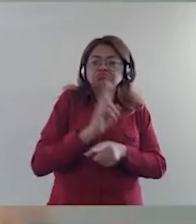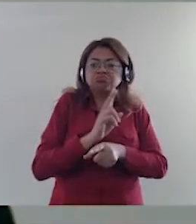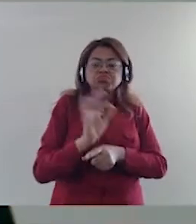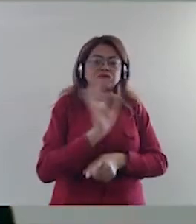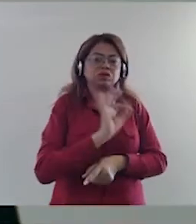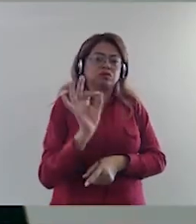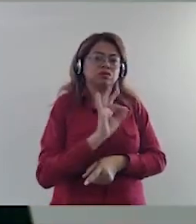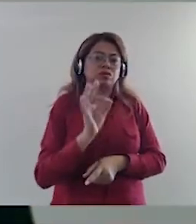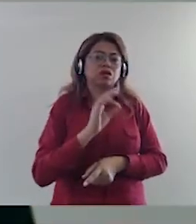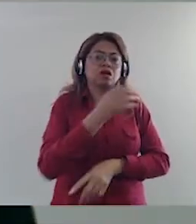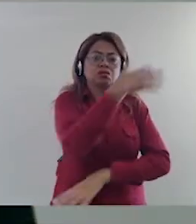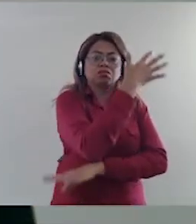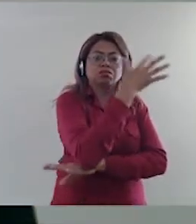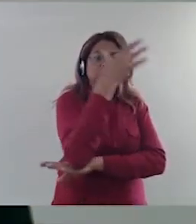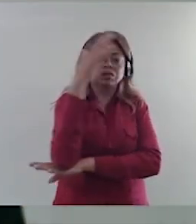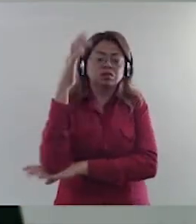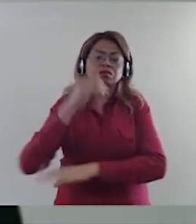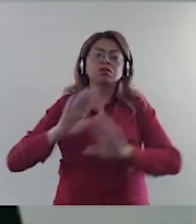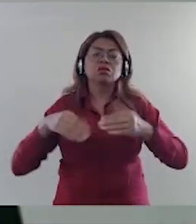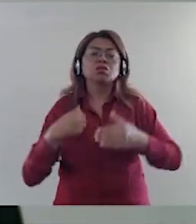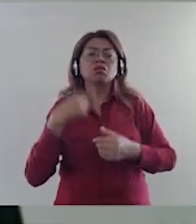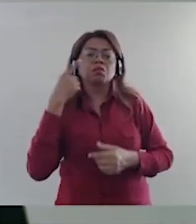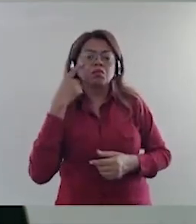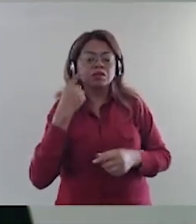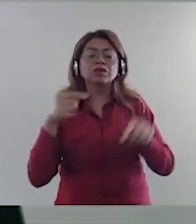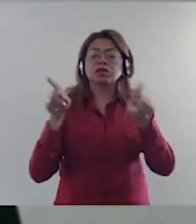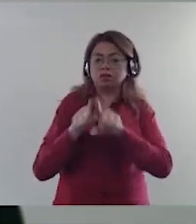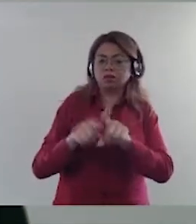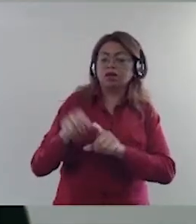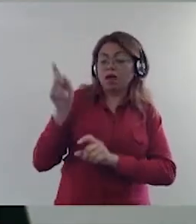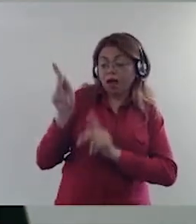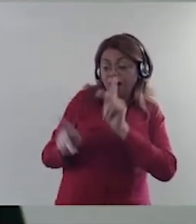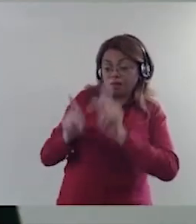a pensar não só na finitude do humano, mas